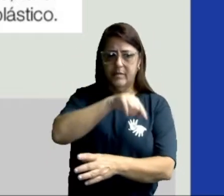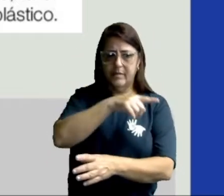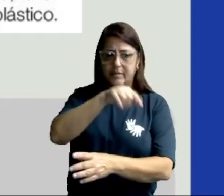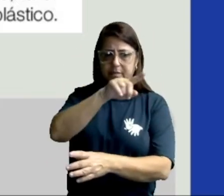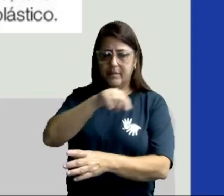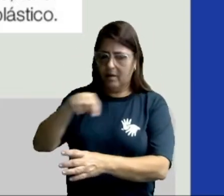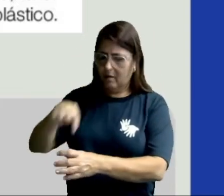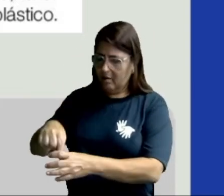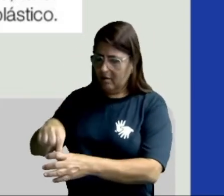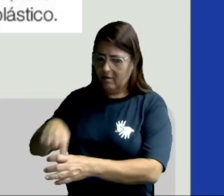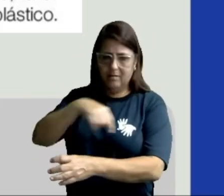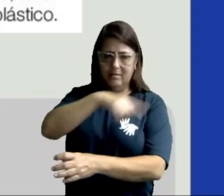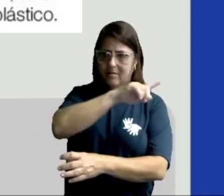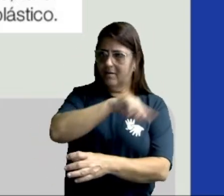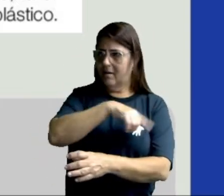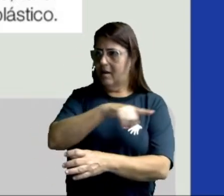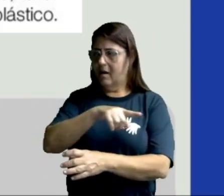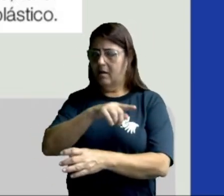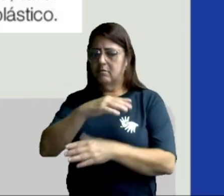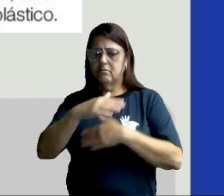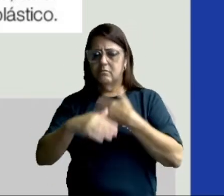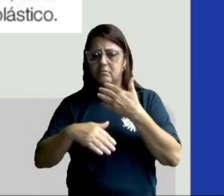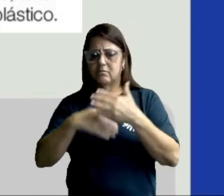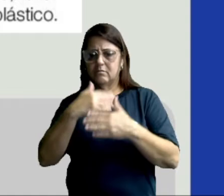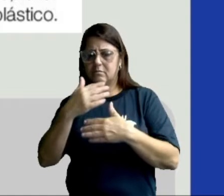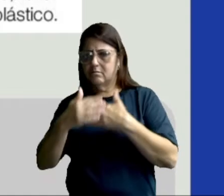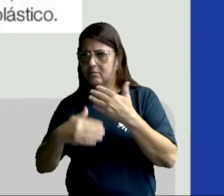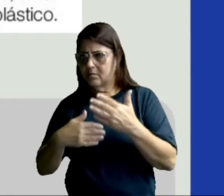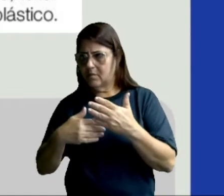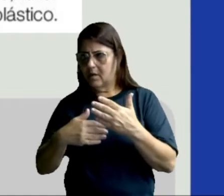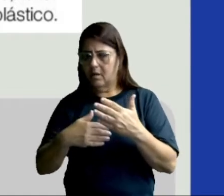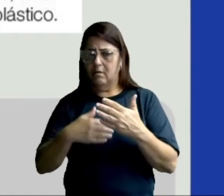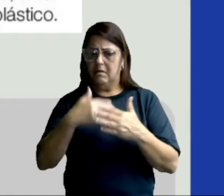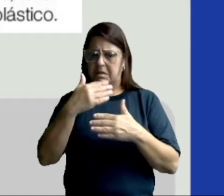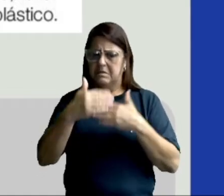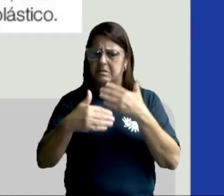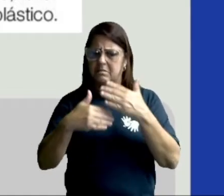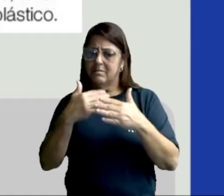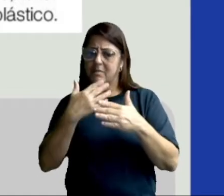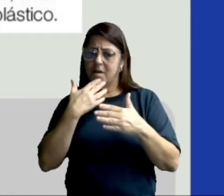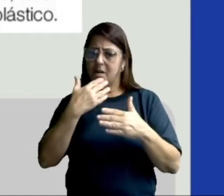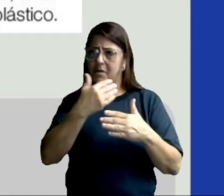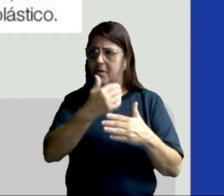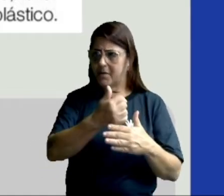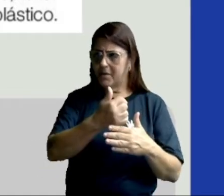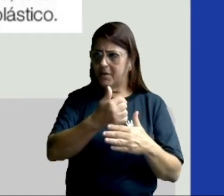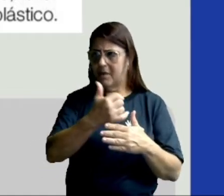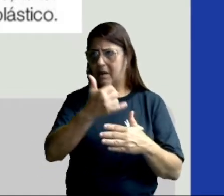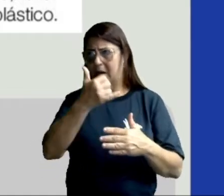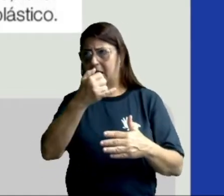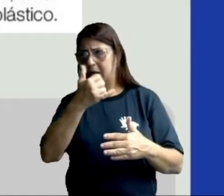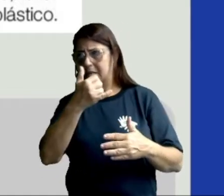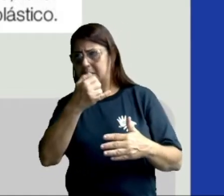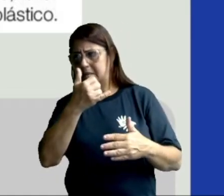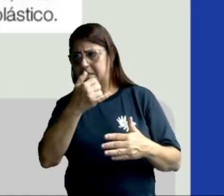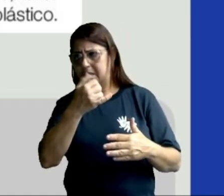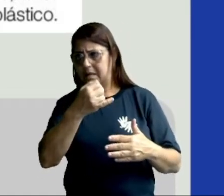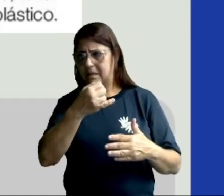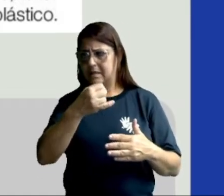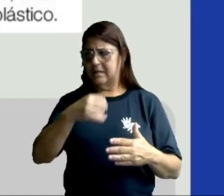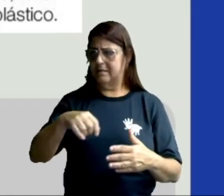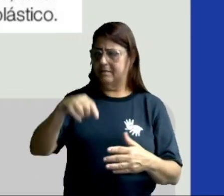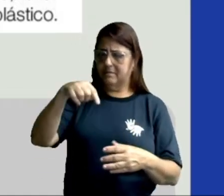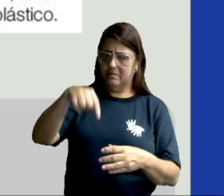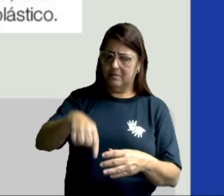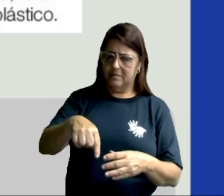segunda imagem a gente já consegue ver que essa caneta ela passou por um processo de evolução, ela melhorou, né? Já é uma caneta